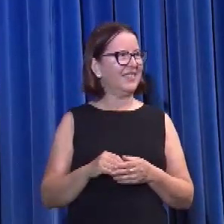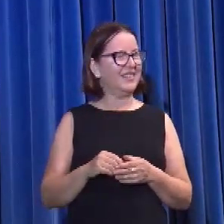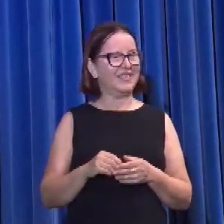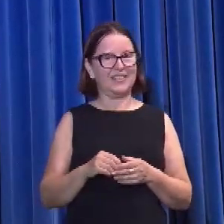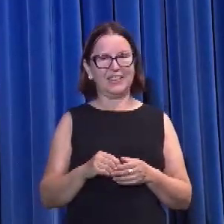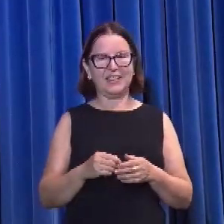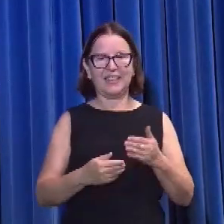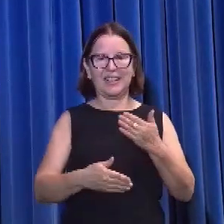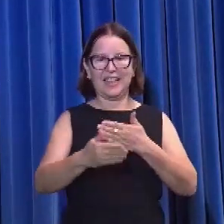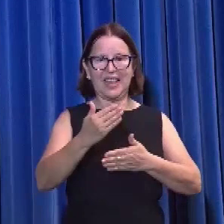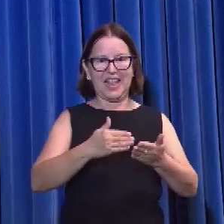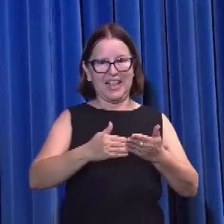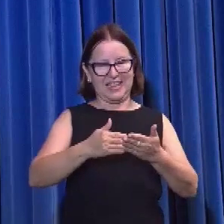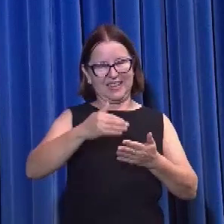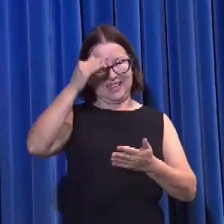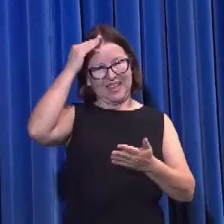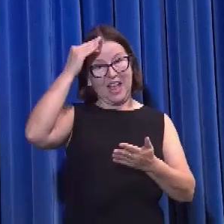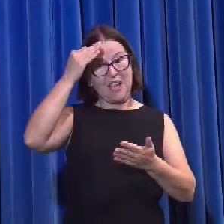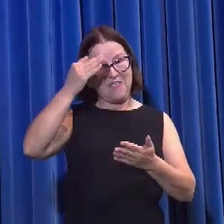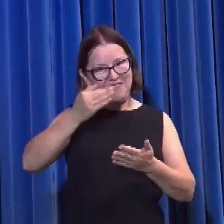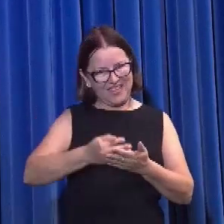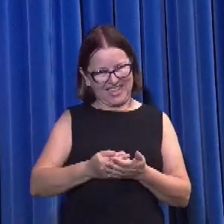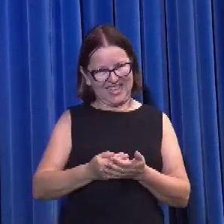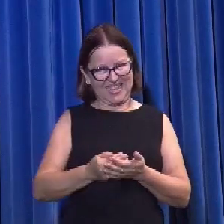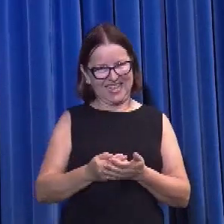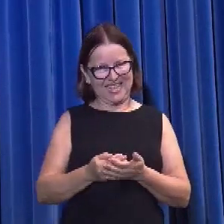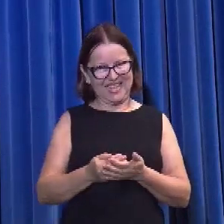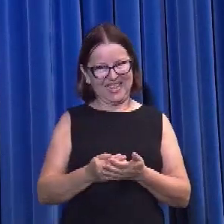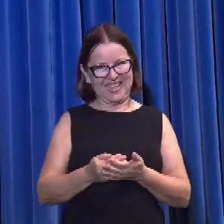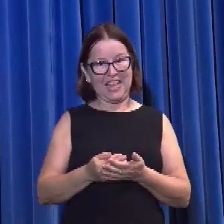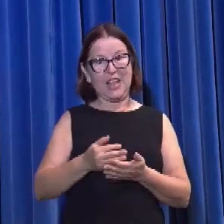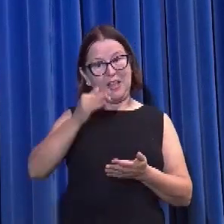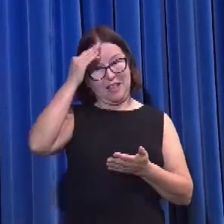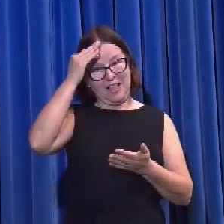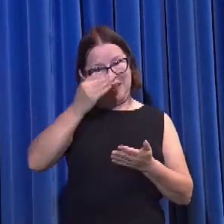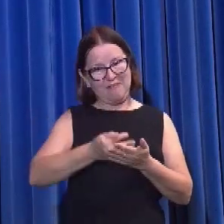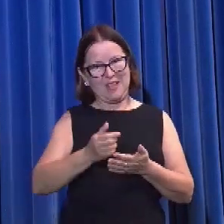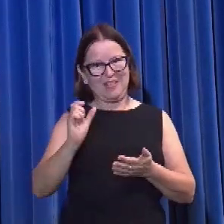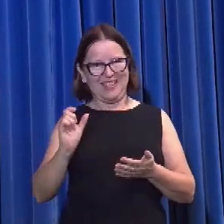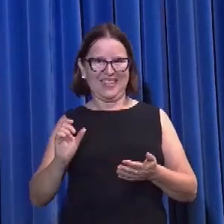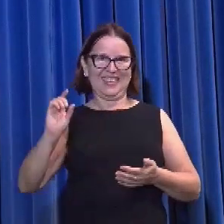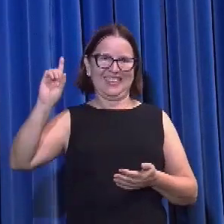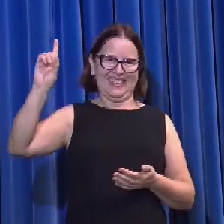Pela fé, e fé, só existe fé quando tem palavra.